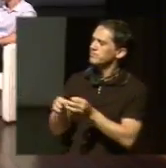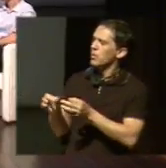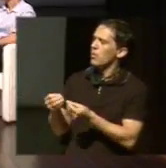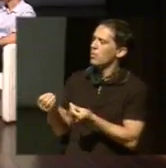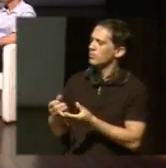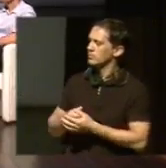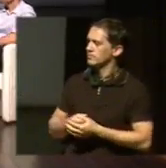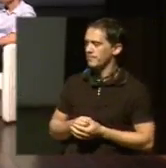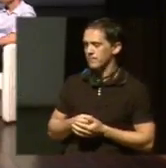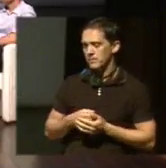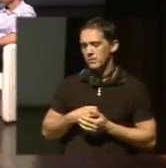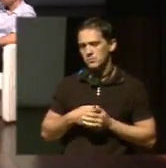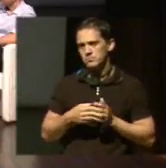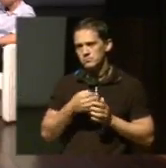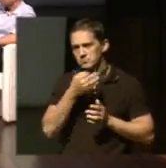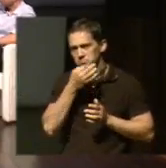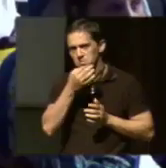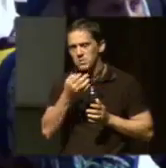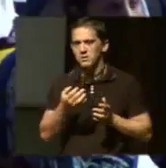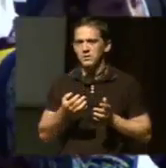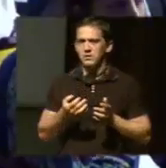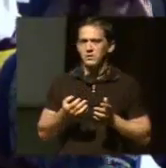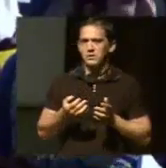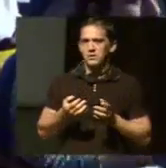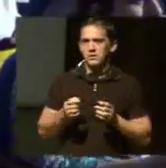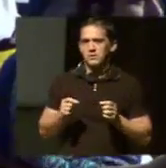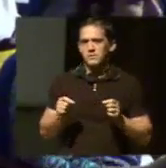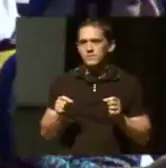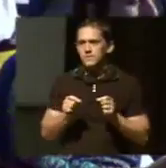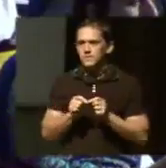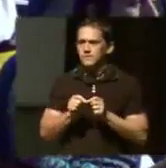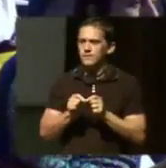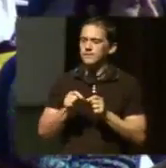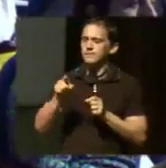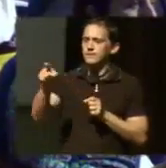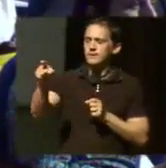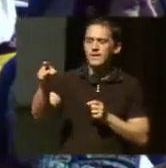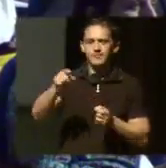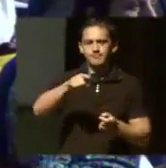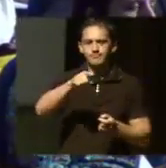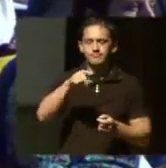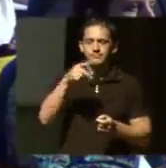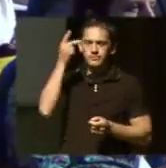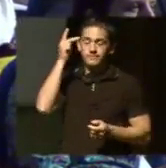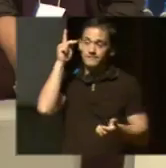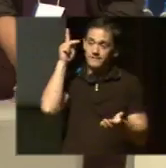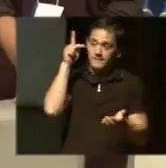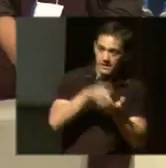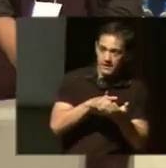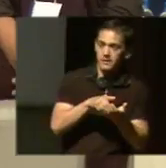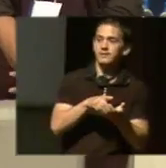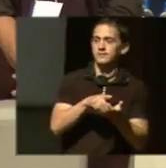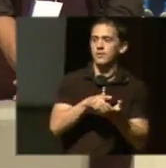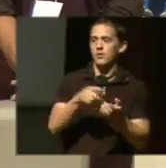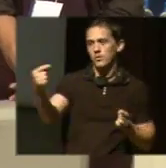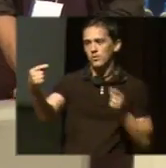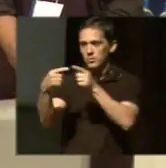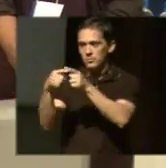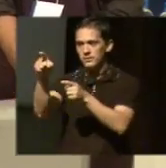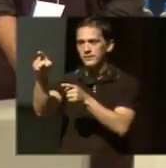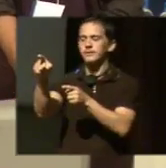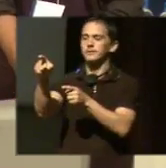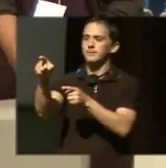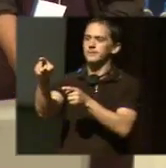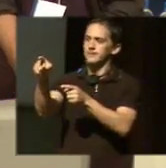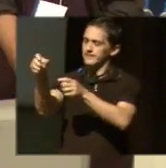Eu acho que eu faria o papel deles o mais perto da realidade possível, para quebrar esse estereótipo que a pessoa de idade